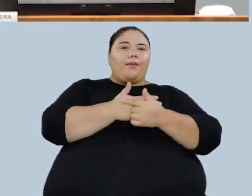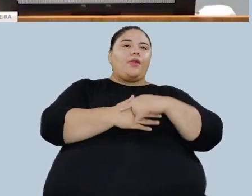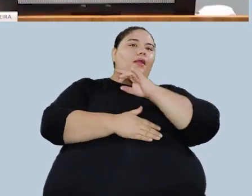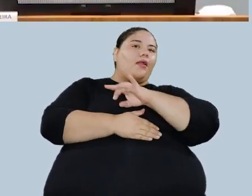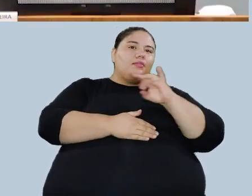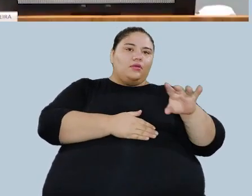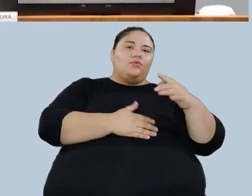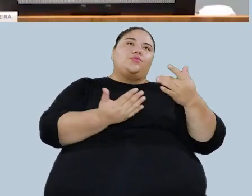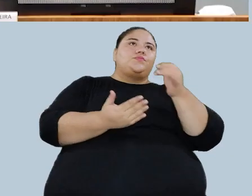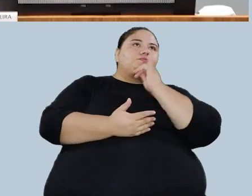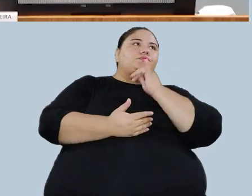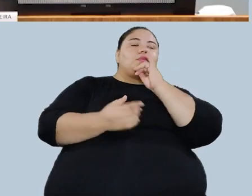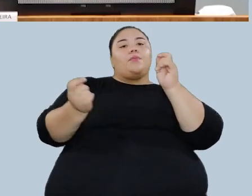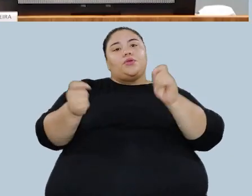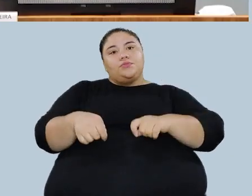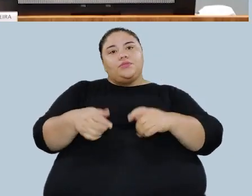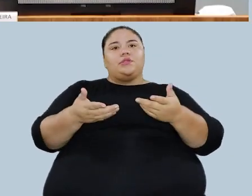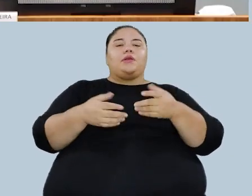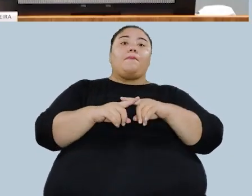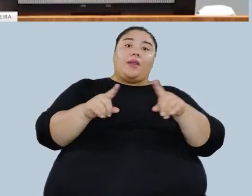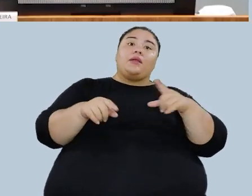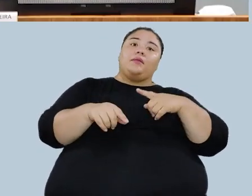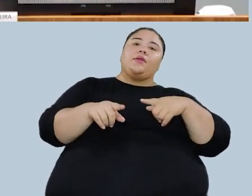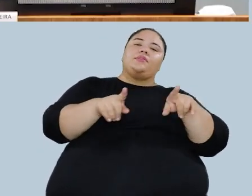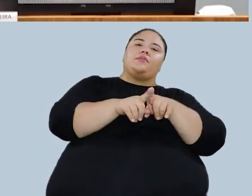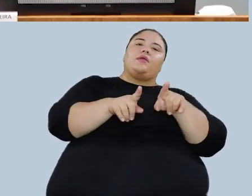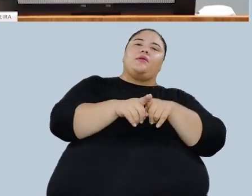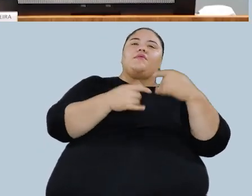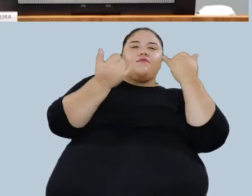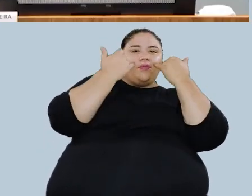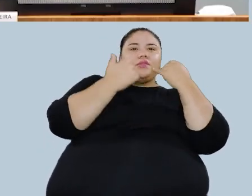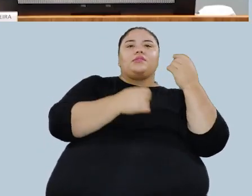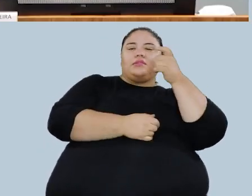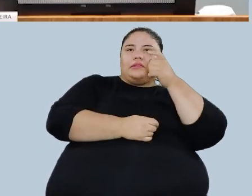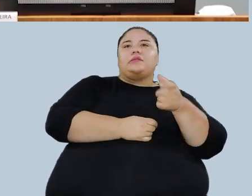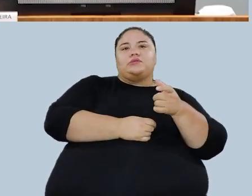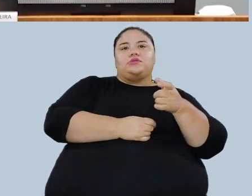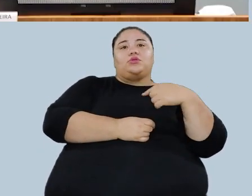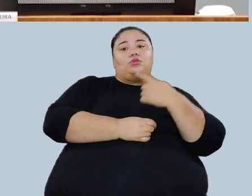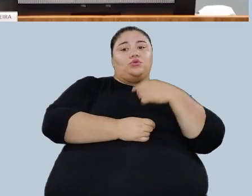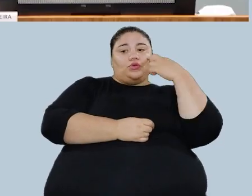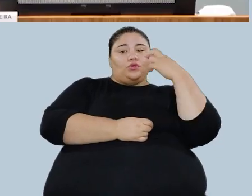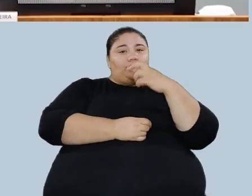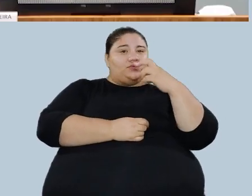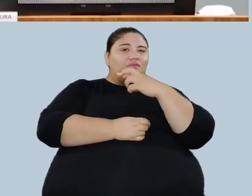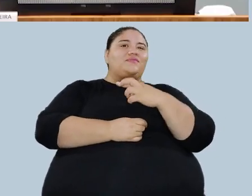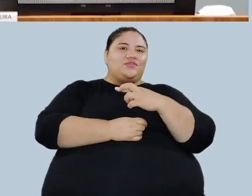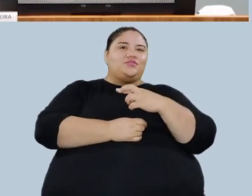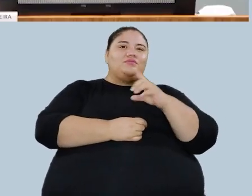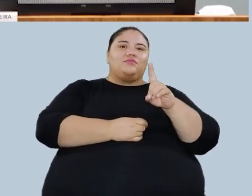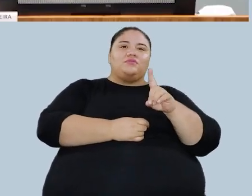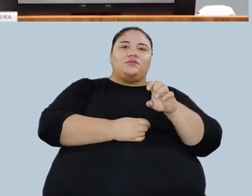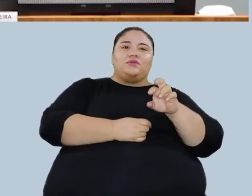cada um exerce, né? As possibilidades, mas também tem um dado interessantíssimo, né? Como nós observamos com os